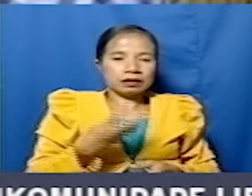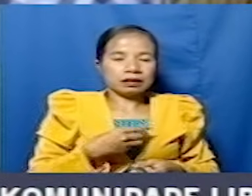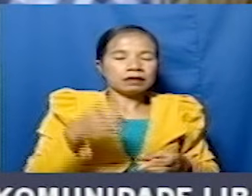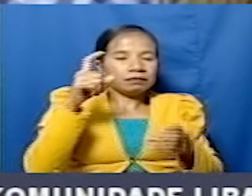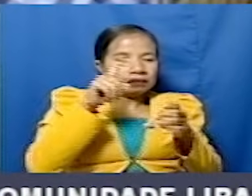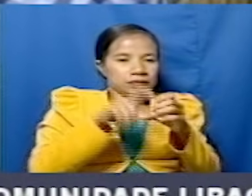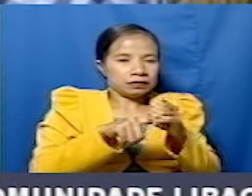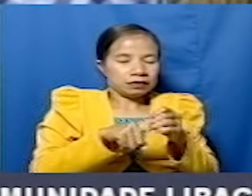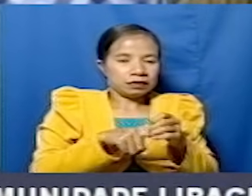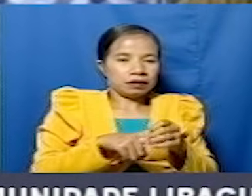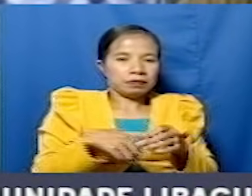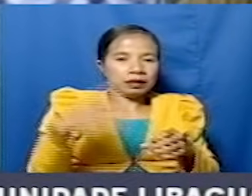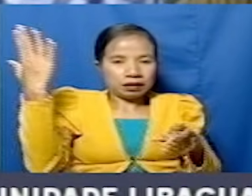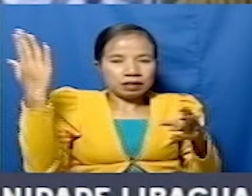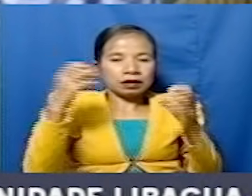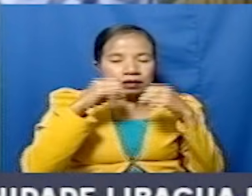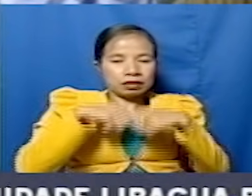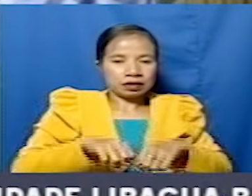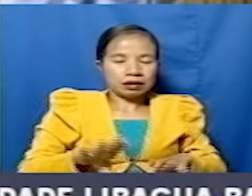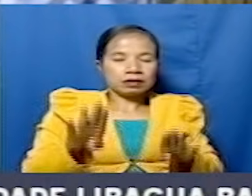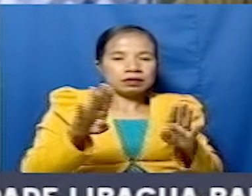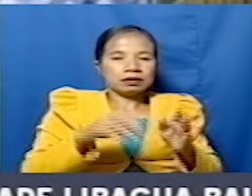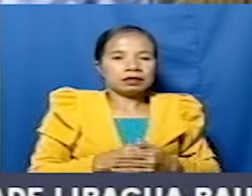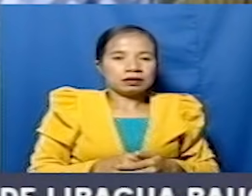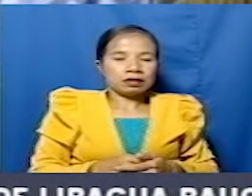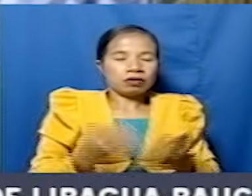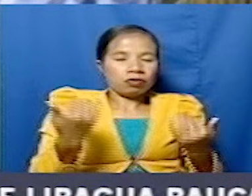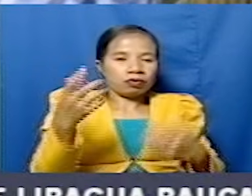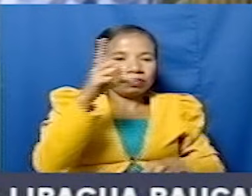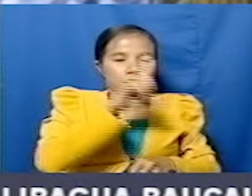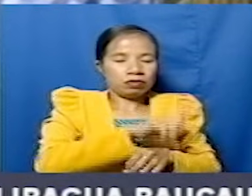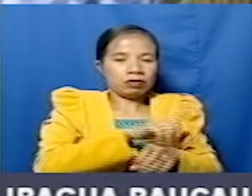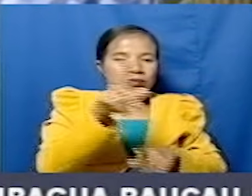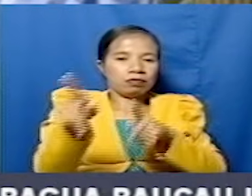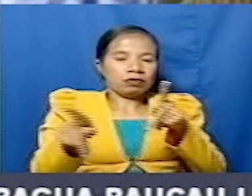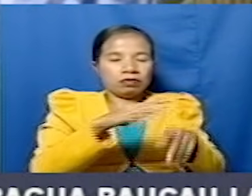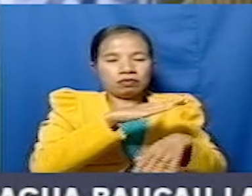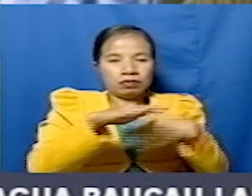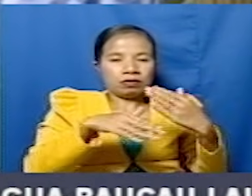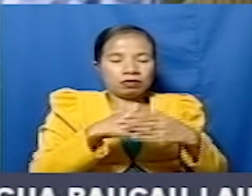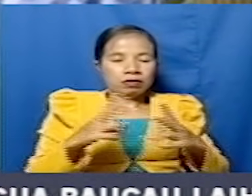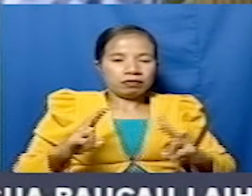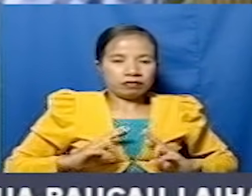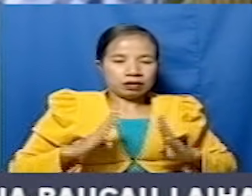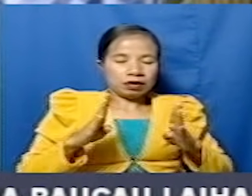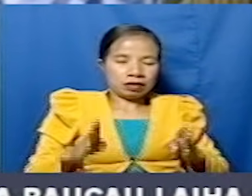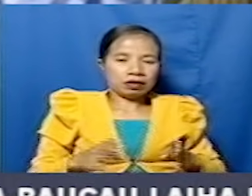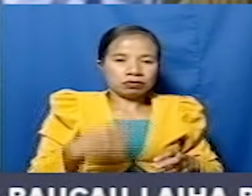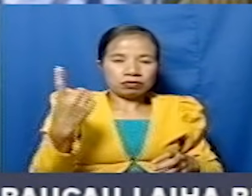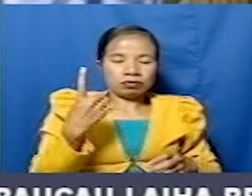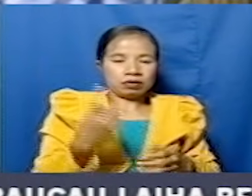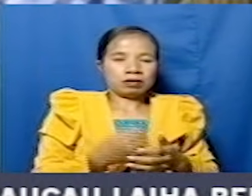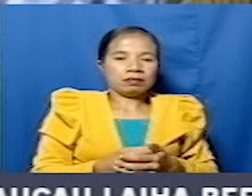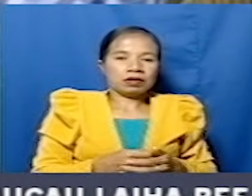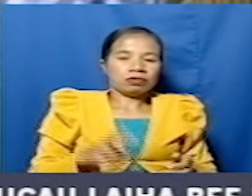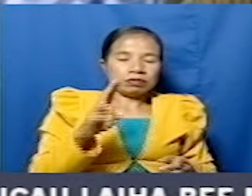ve i ata silaran ne va i ohen loran povo tomak veterano sira hotu depende ba mina ne